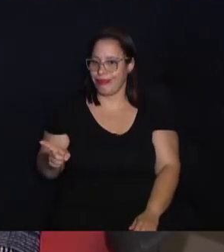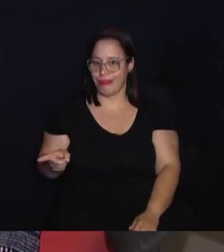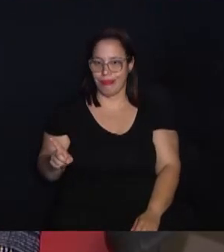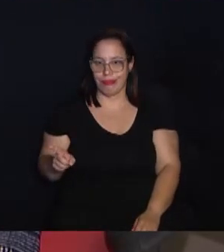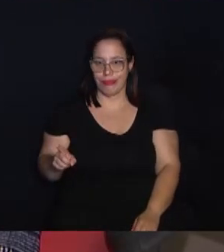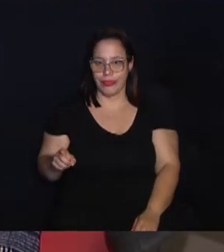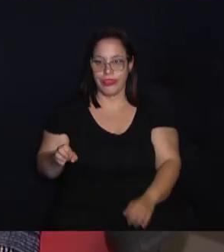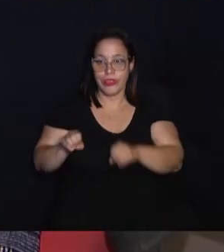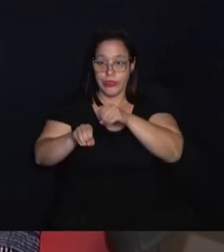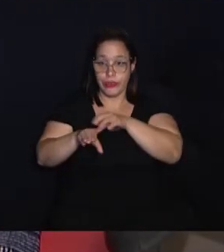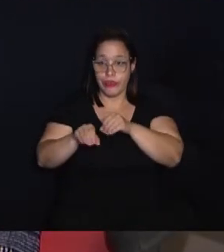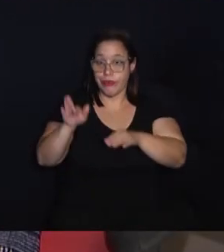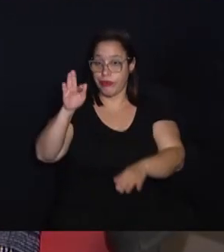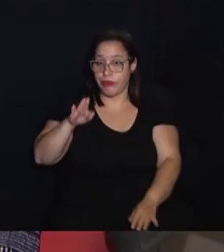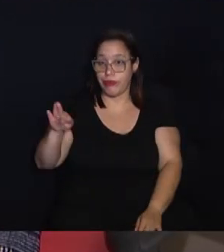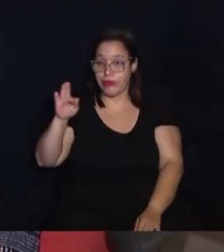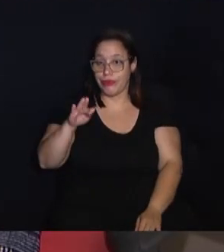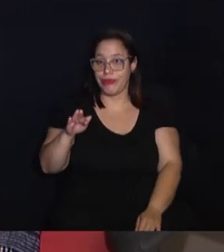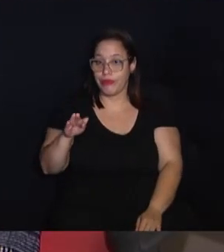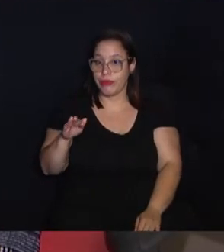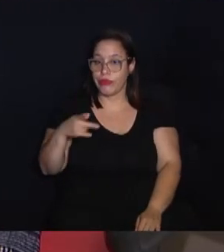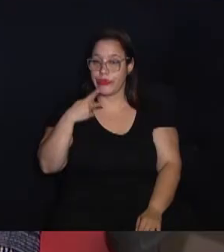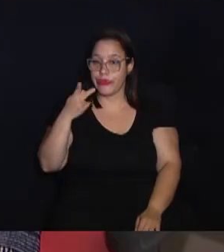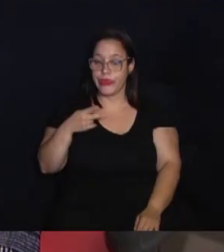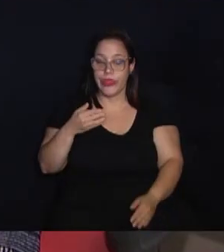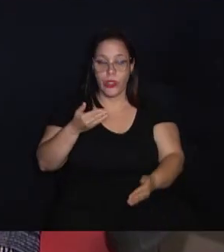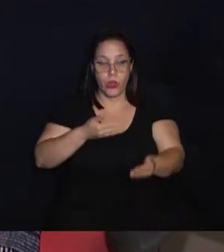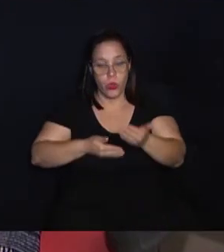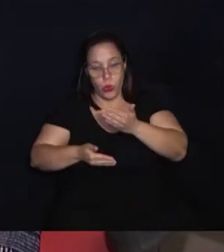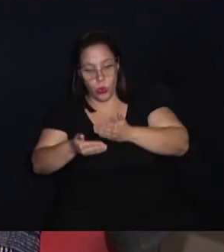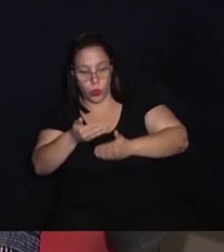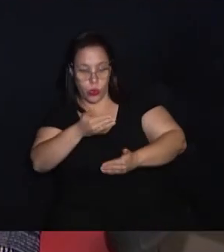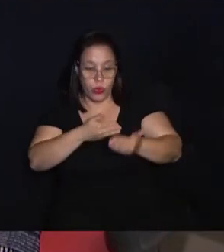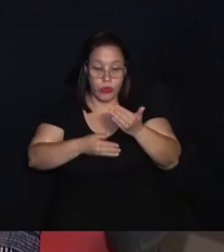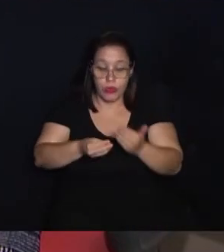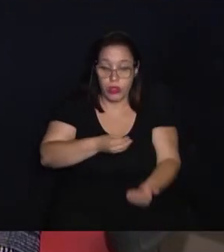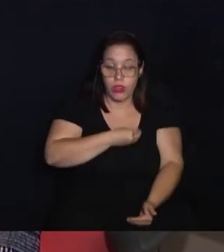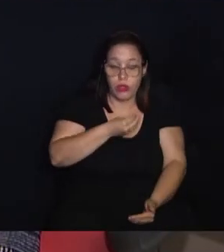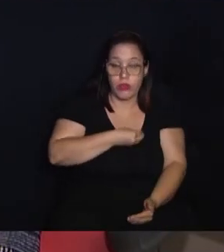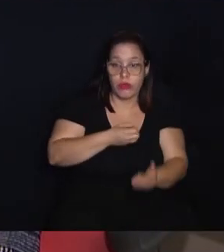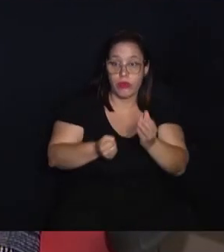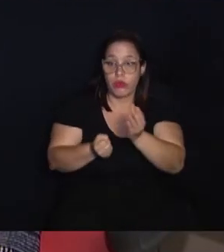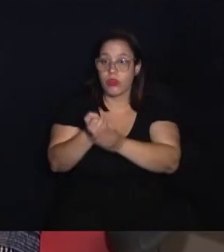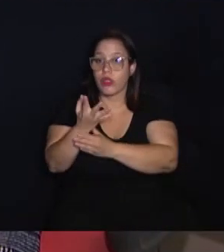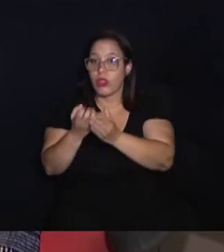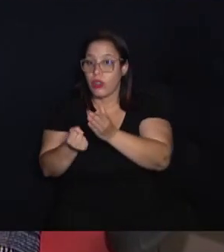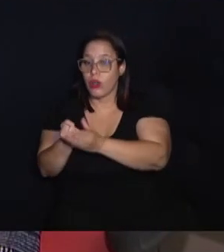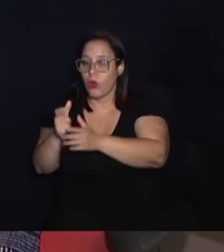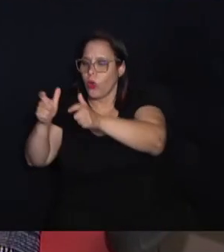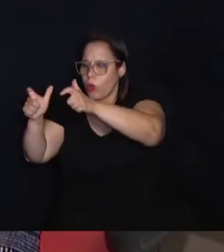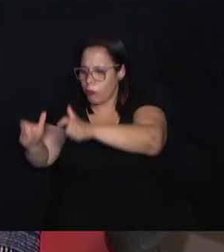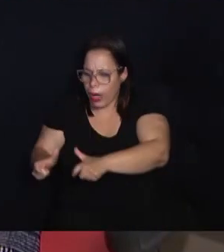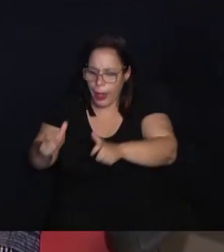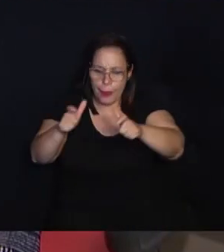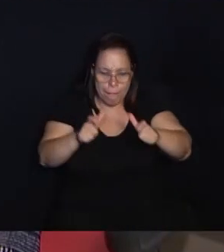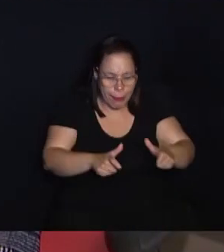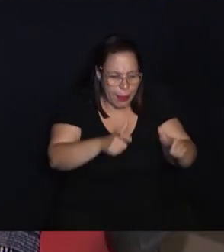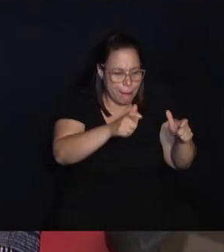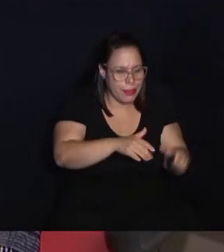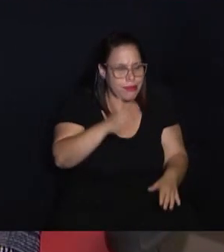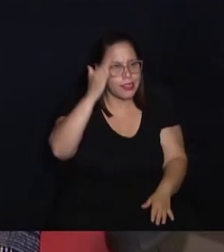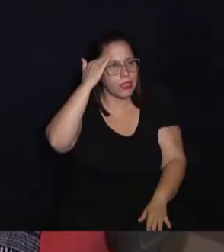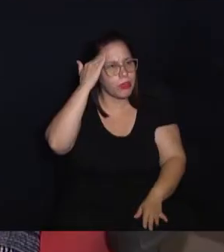na educação superior, digamos assim, mas também na convivência, na criação de um espaço, não é, de saber